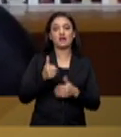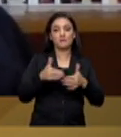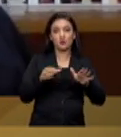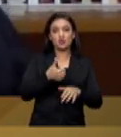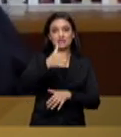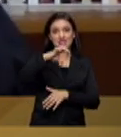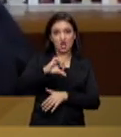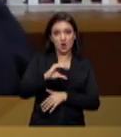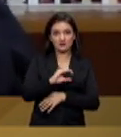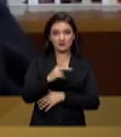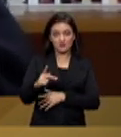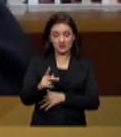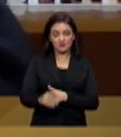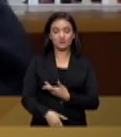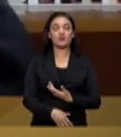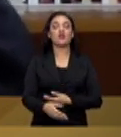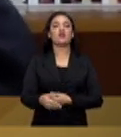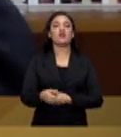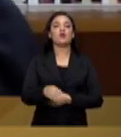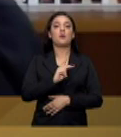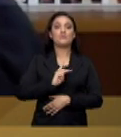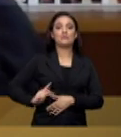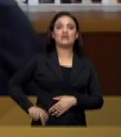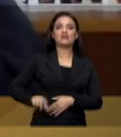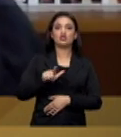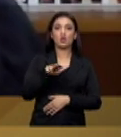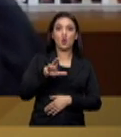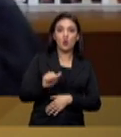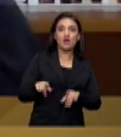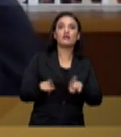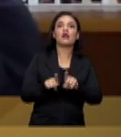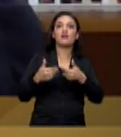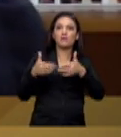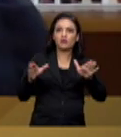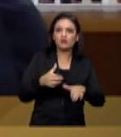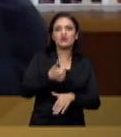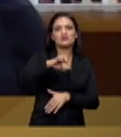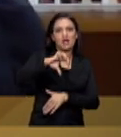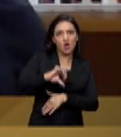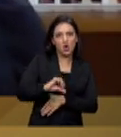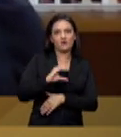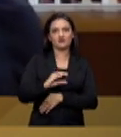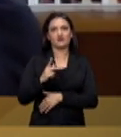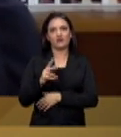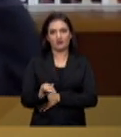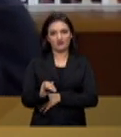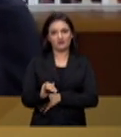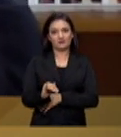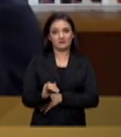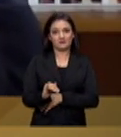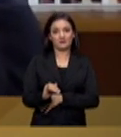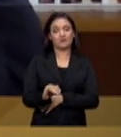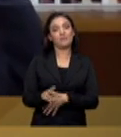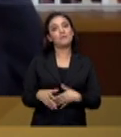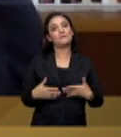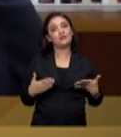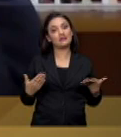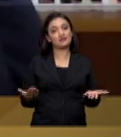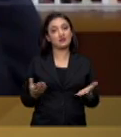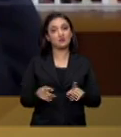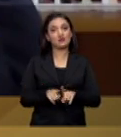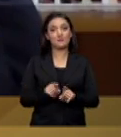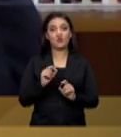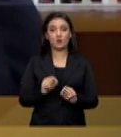do presidente Lula, também 19 CPIs. E eu faço, antes de encerrar, presidente, breve menção